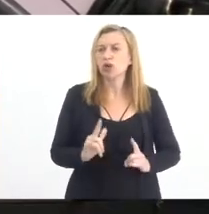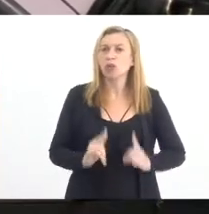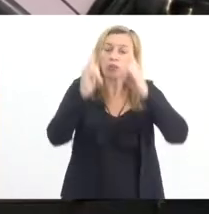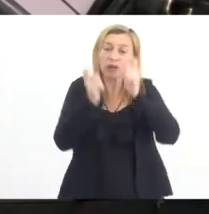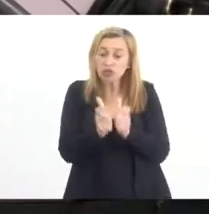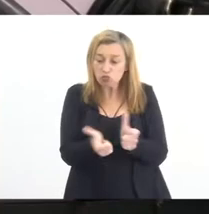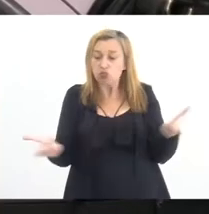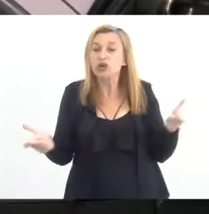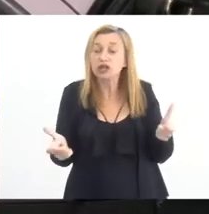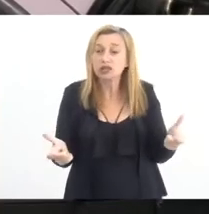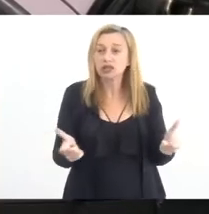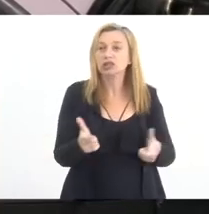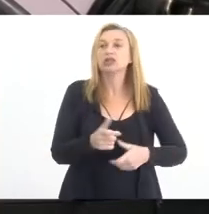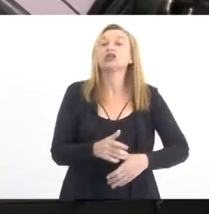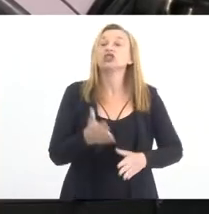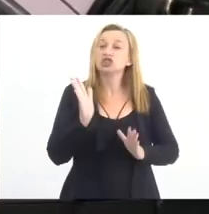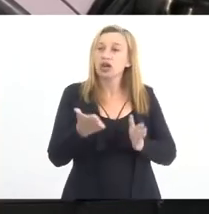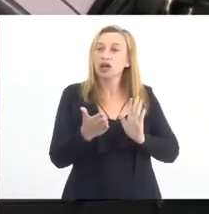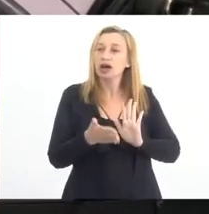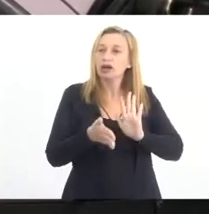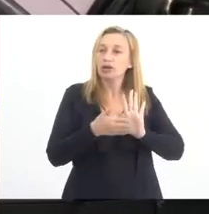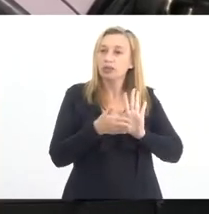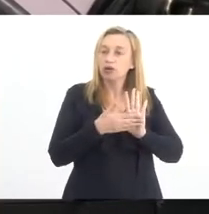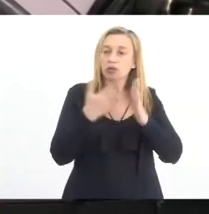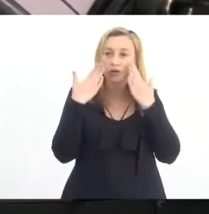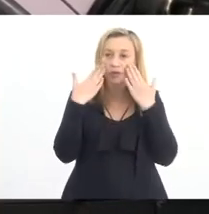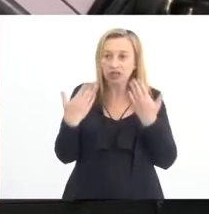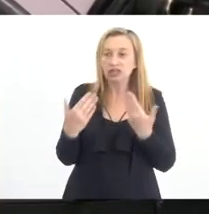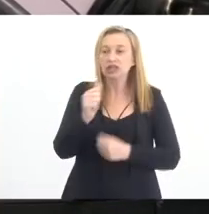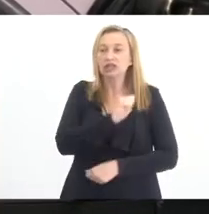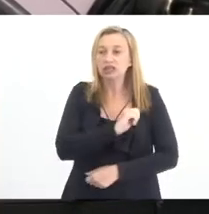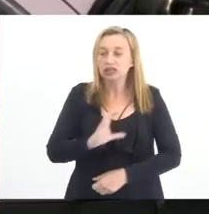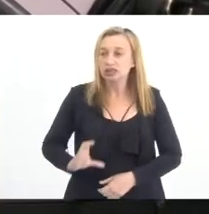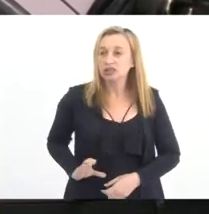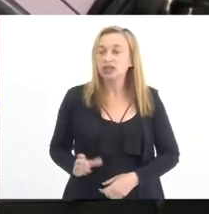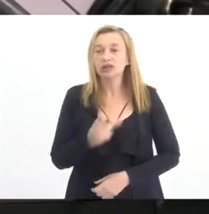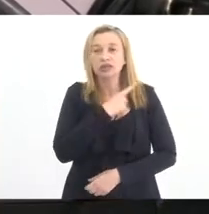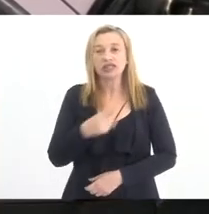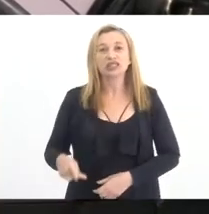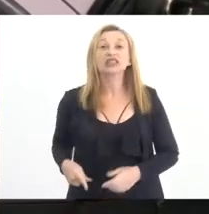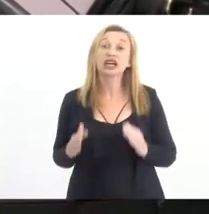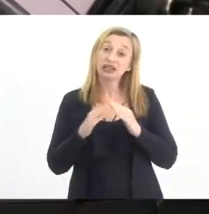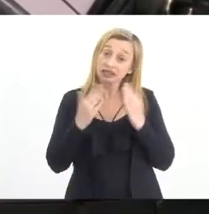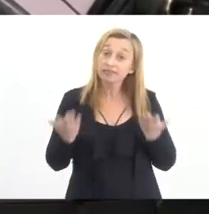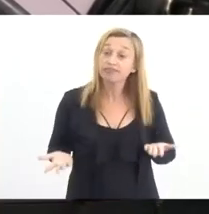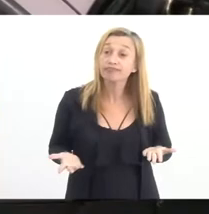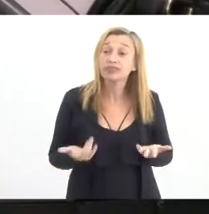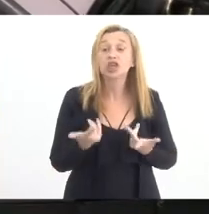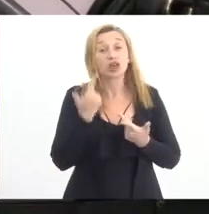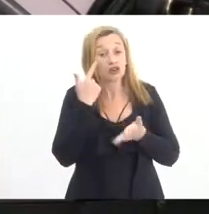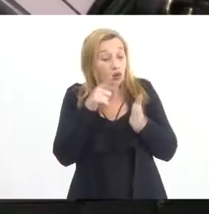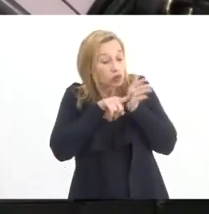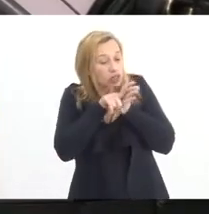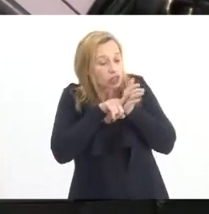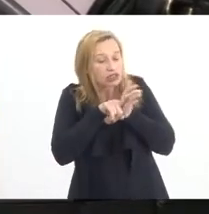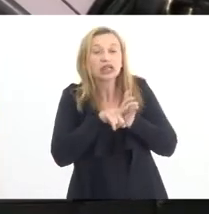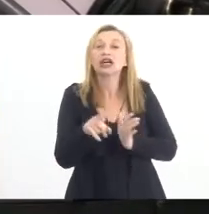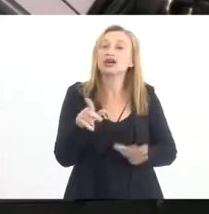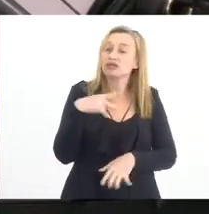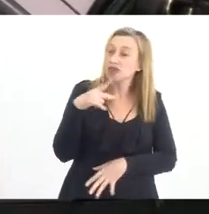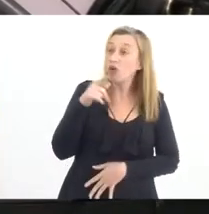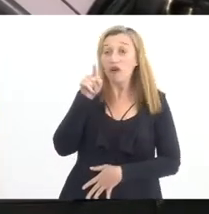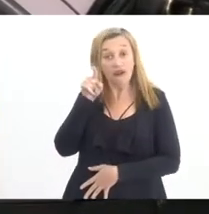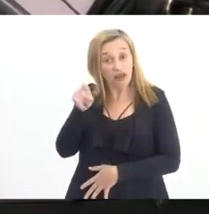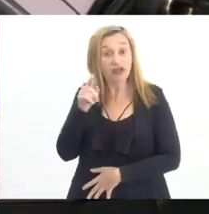Estácio de Sá. Eu apresentei essa proposta ao deputado André Siciliano, que é presidente dessa casa, que ficou de analisar e me falou, ele